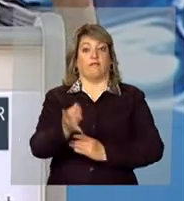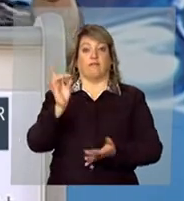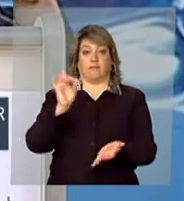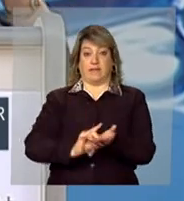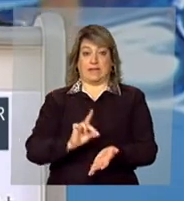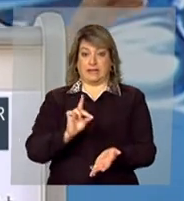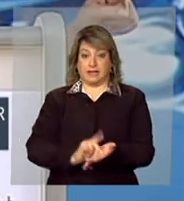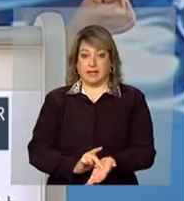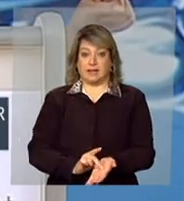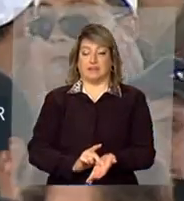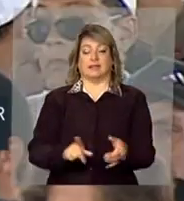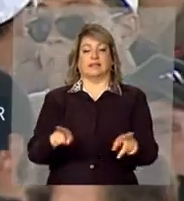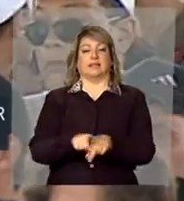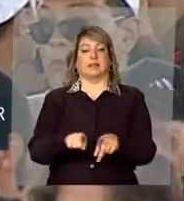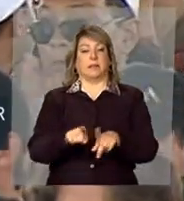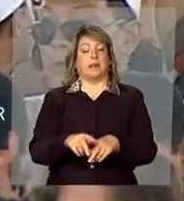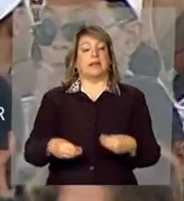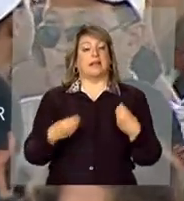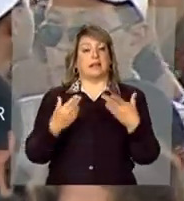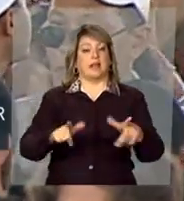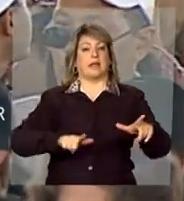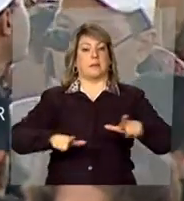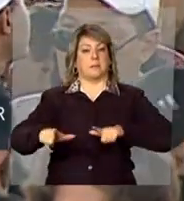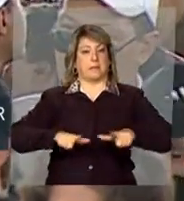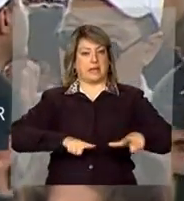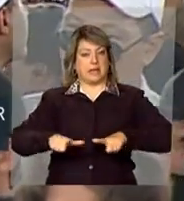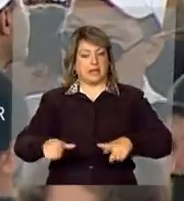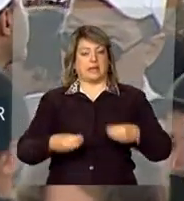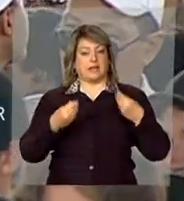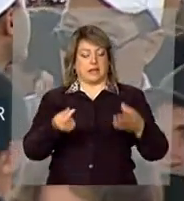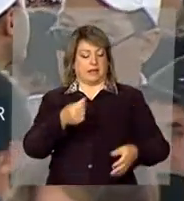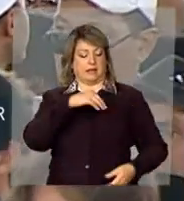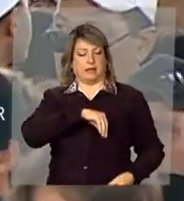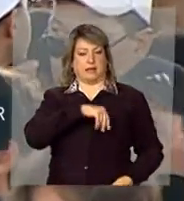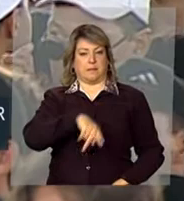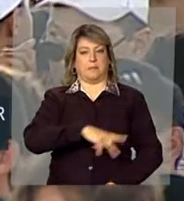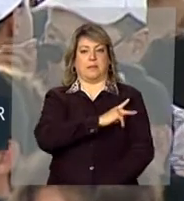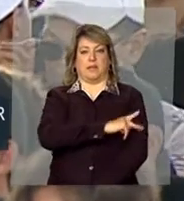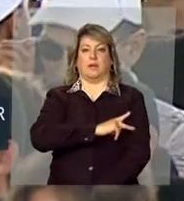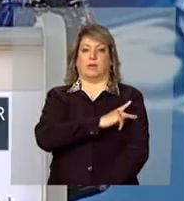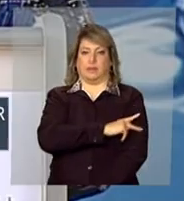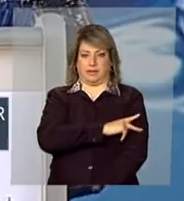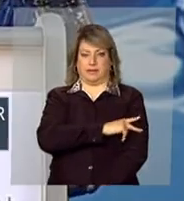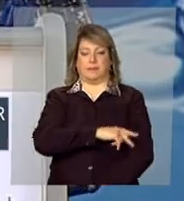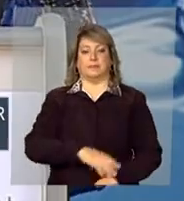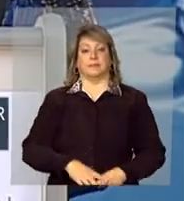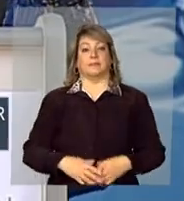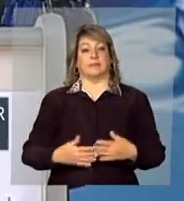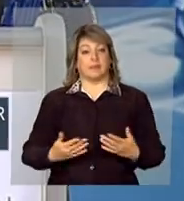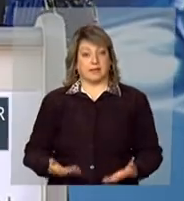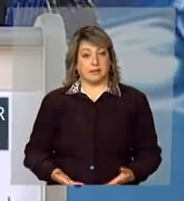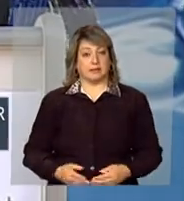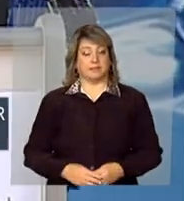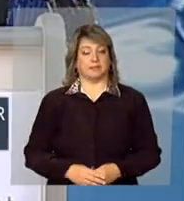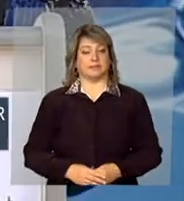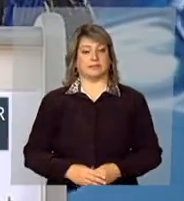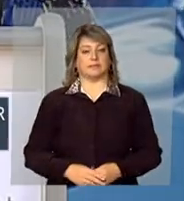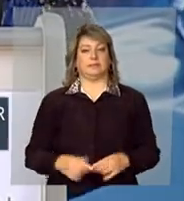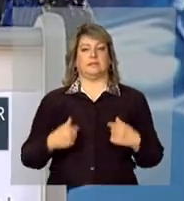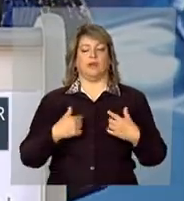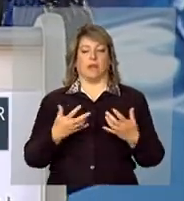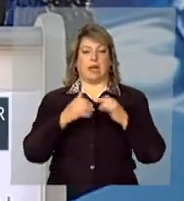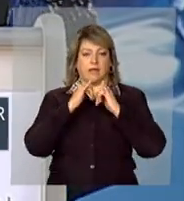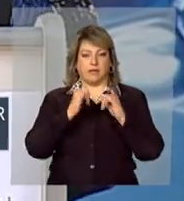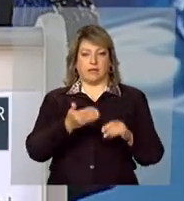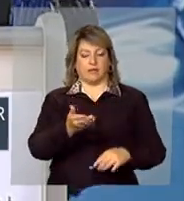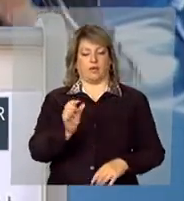realidade, que tragam emprego, que tragam renda para o Piauí. E aí, eu quero